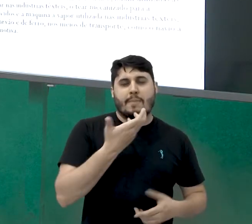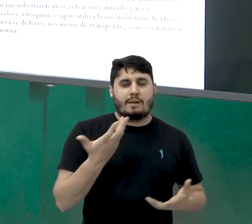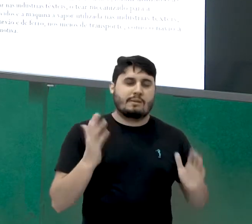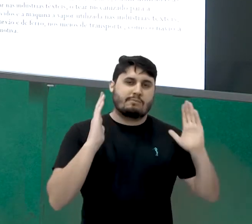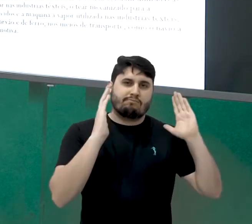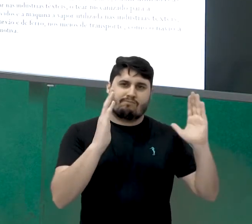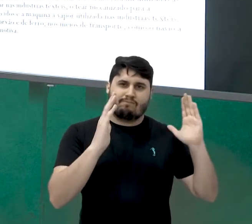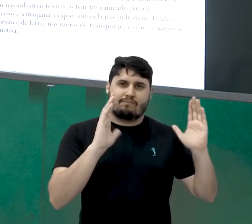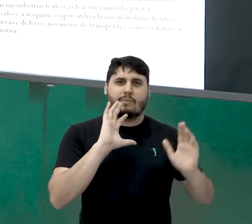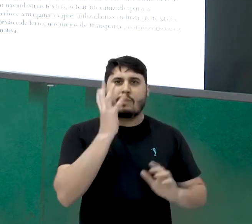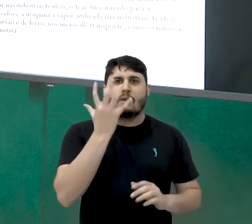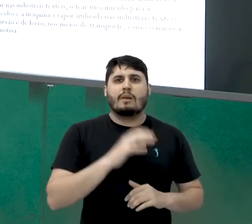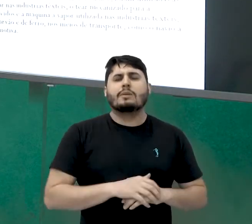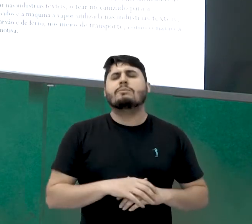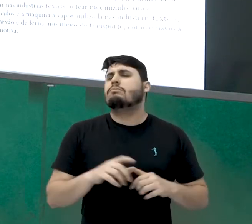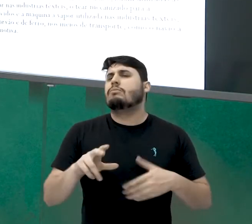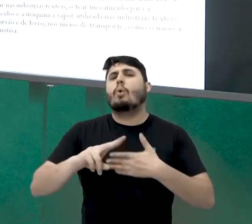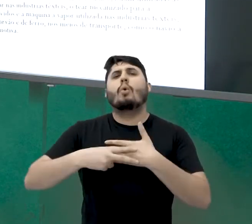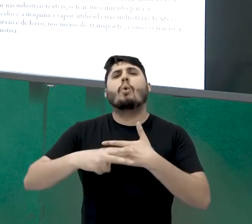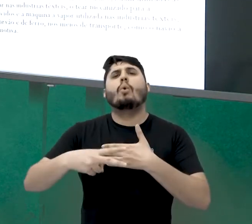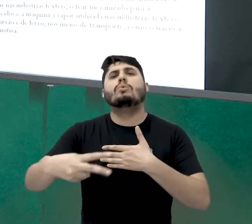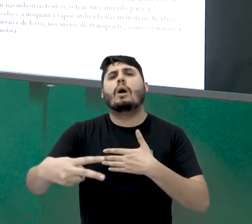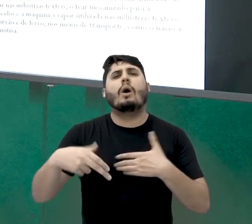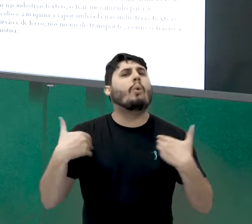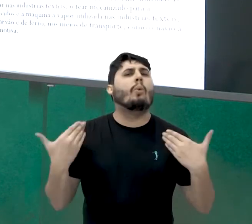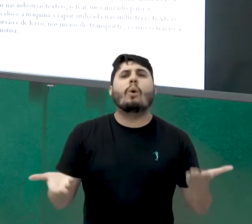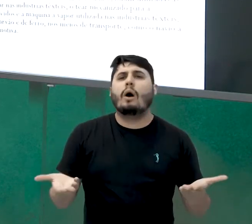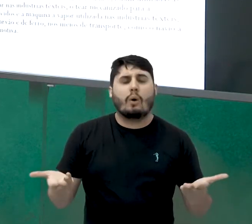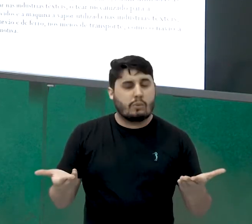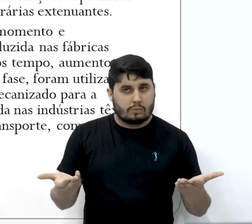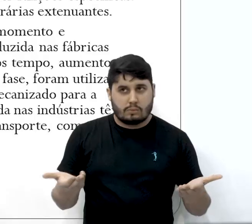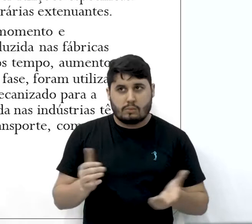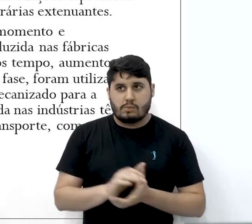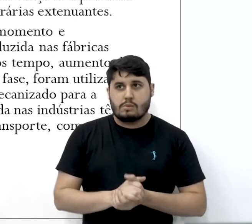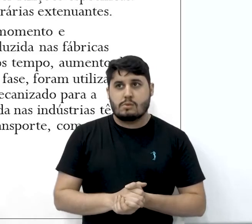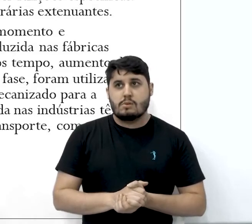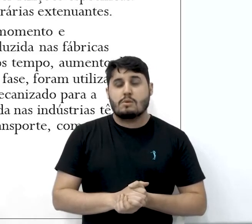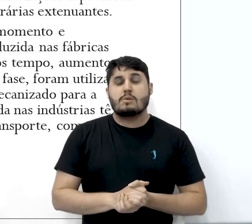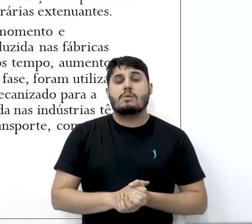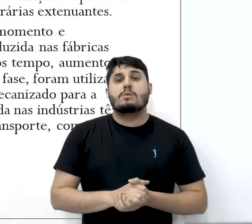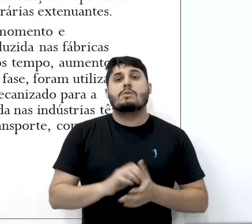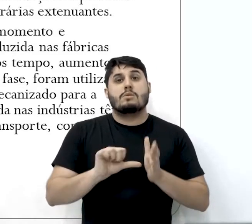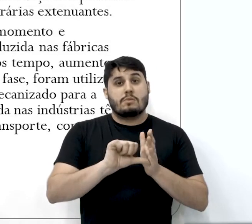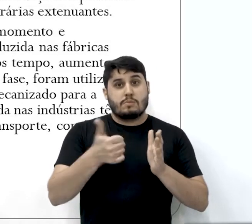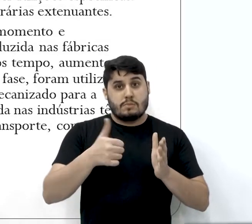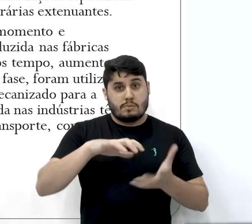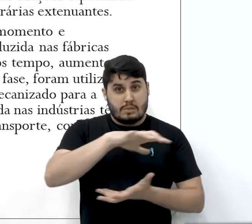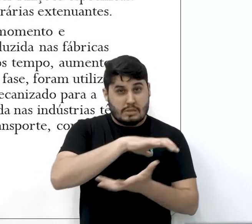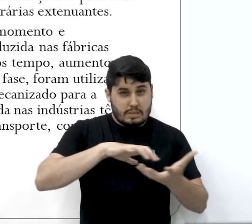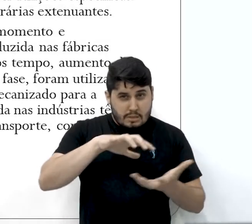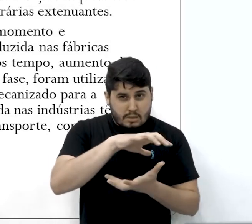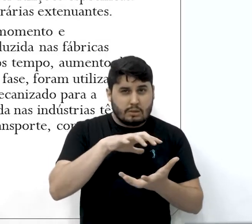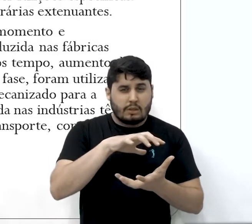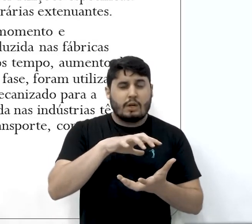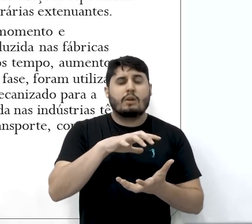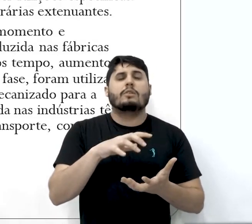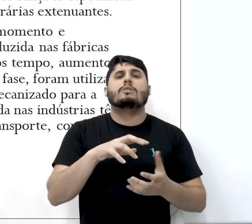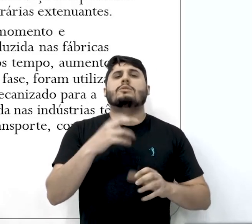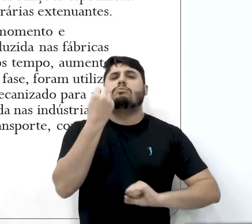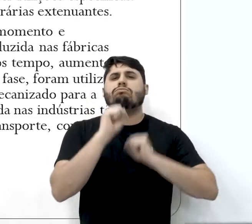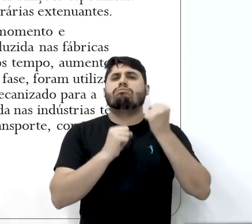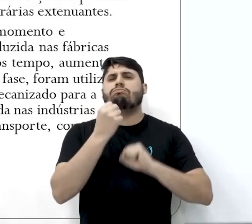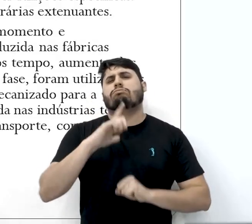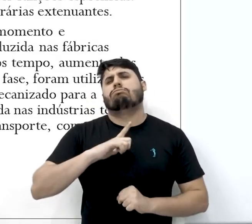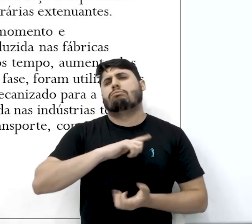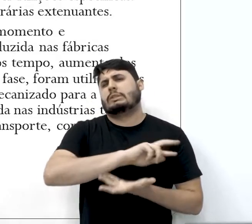as consequências dessa Revolução Industrial? Bom, a primeira Revolução Industrial promoveu intensas transformações do sistema produtivo,